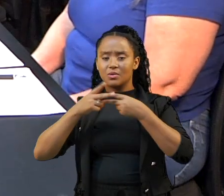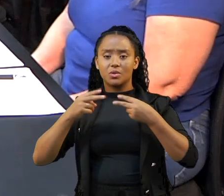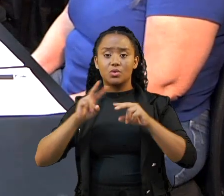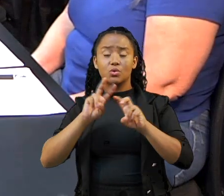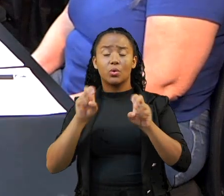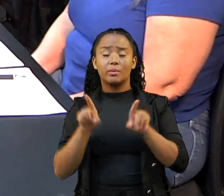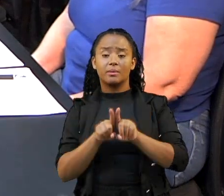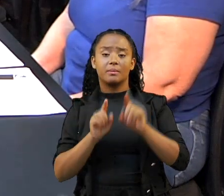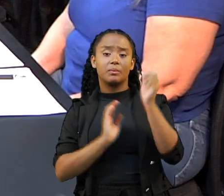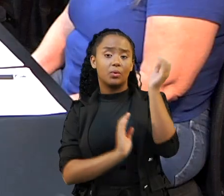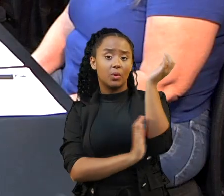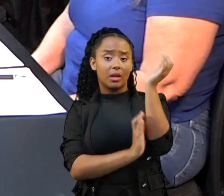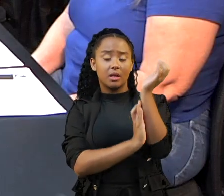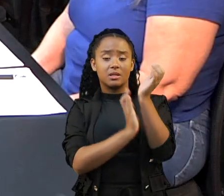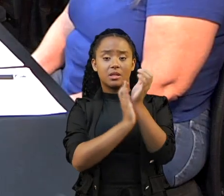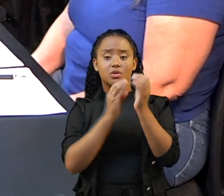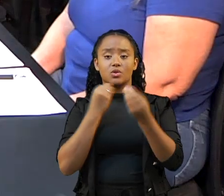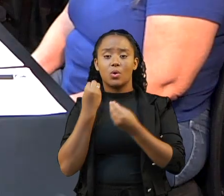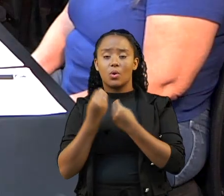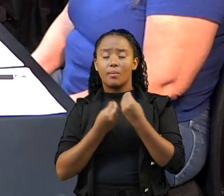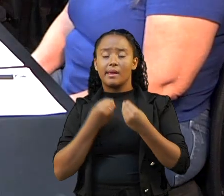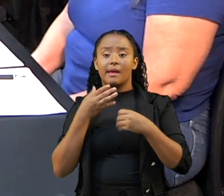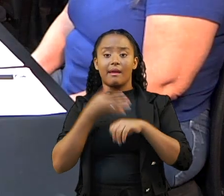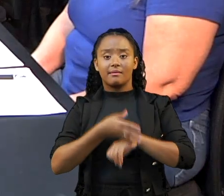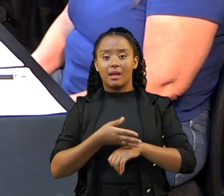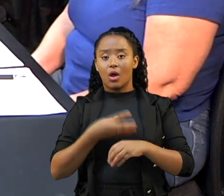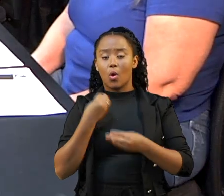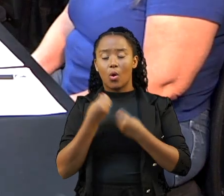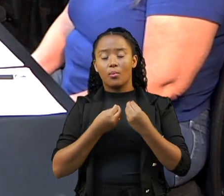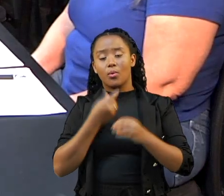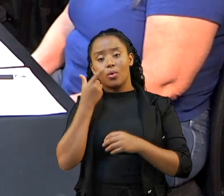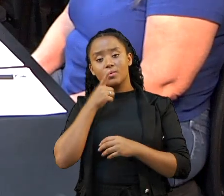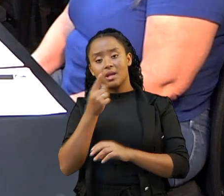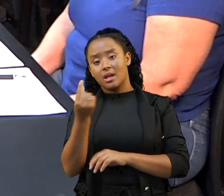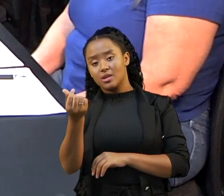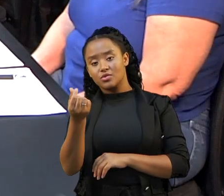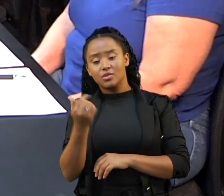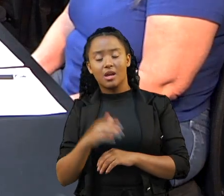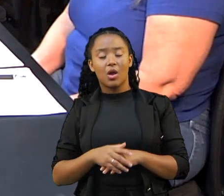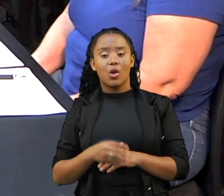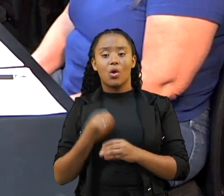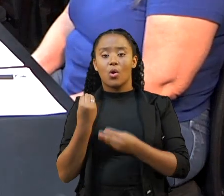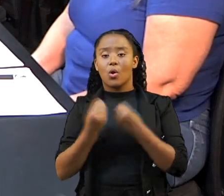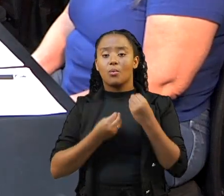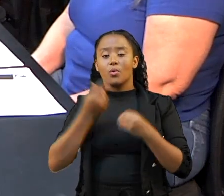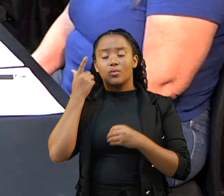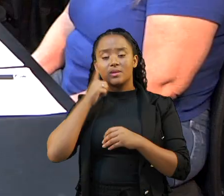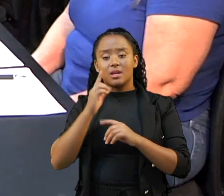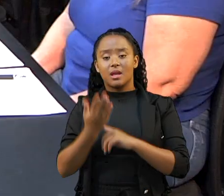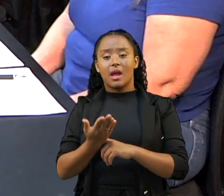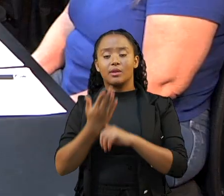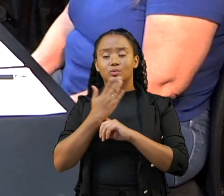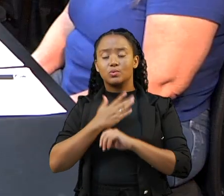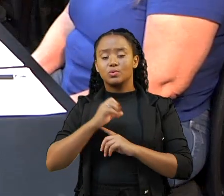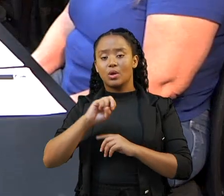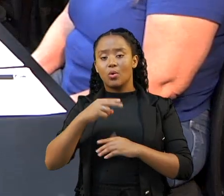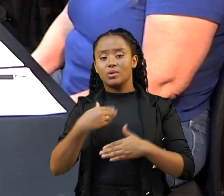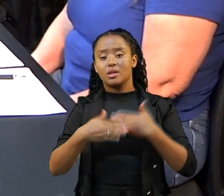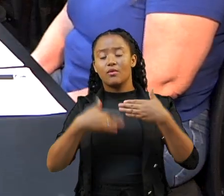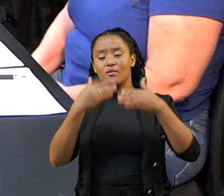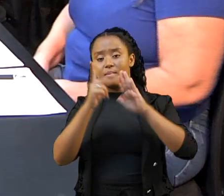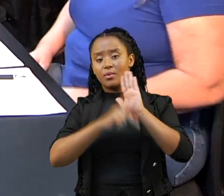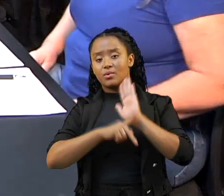questão burocrática mesmo, de como ter acesso, de como conseguir recursos, conseguir ajuda e conseguir desenvolver projetos mesmo.